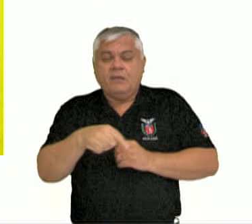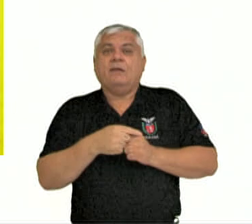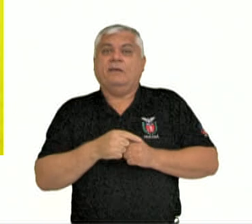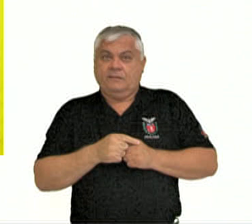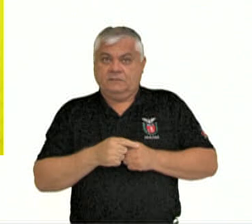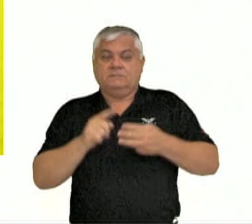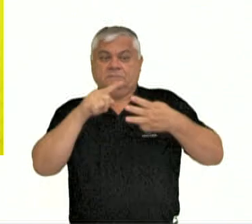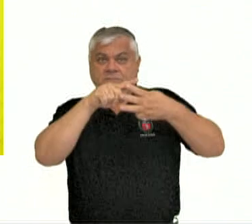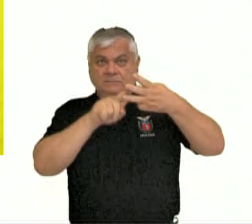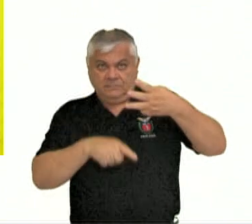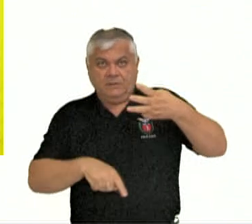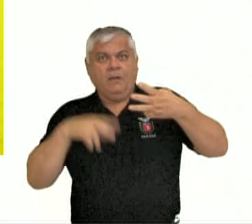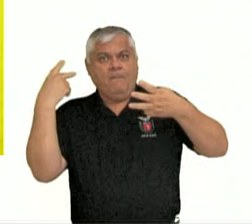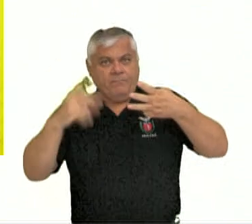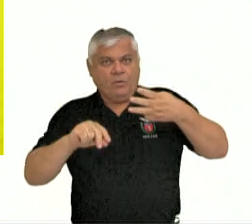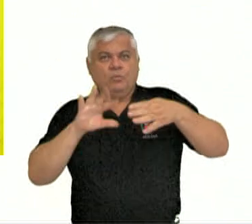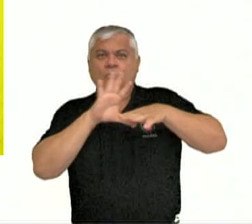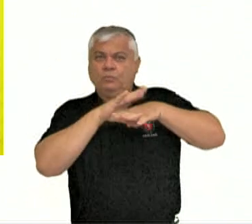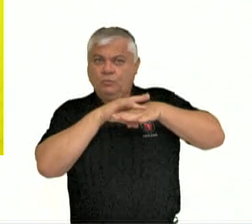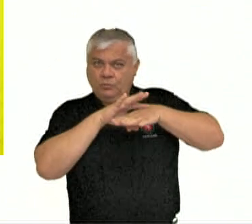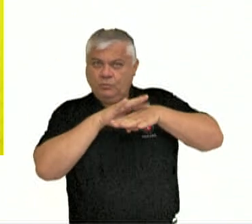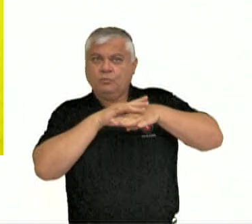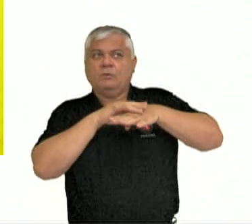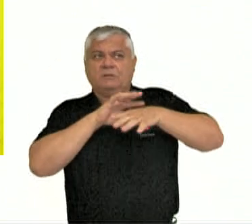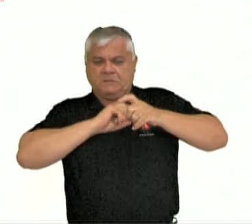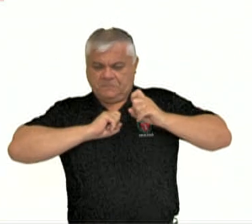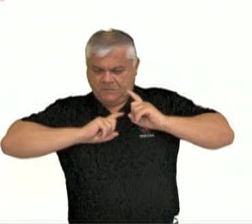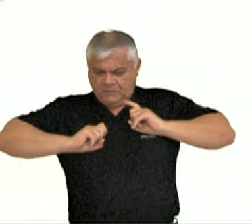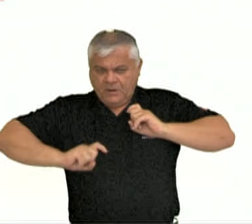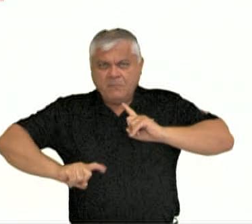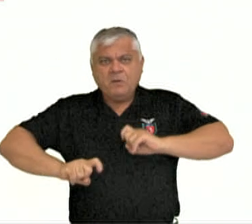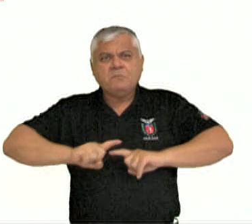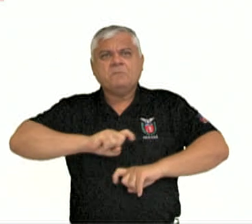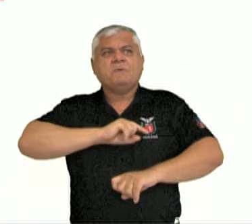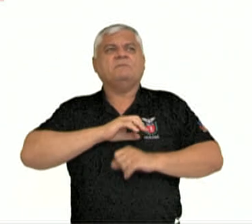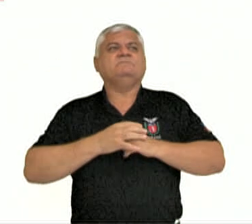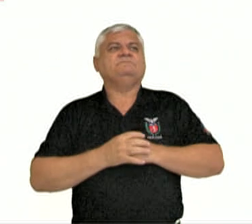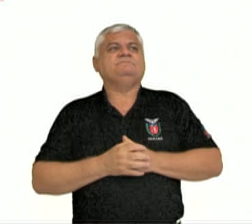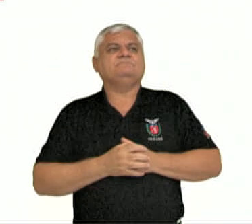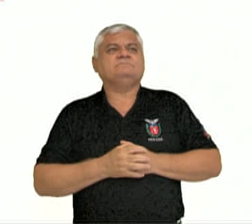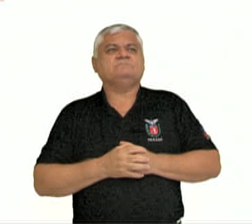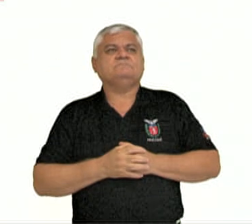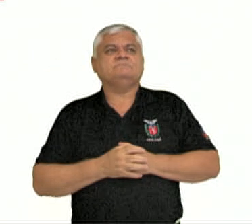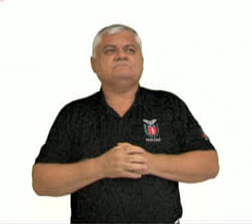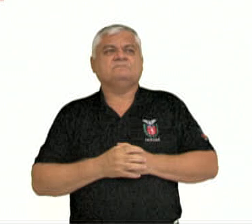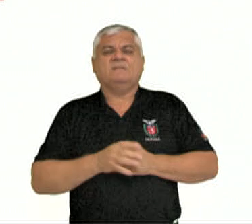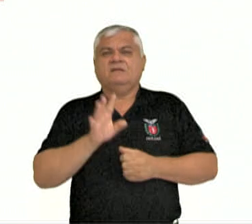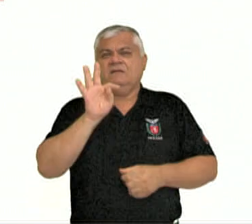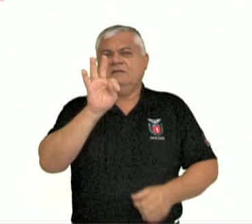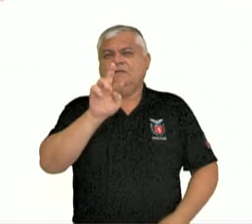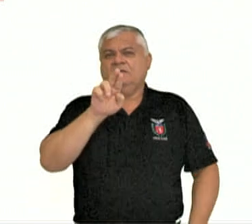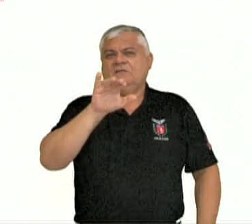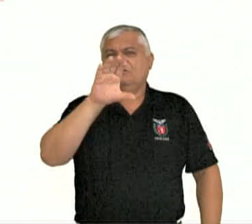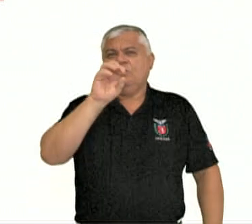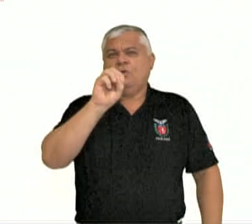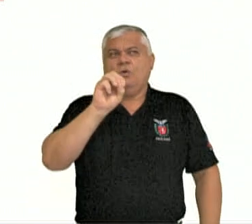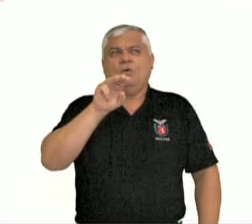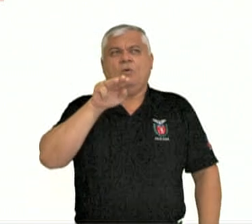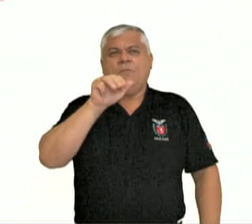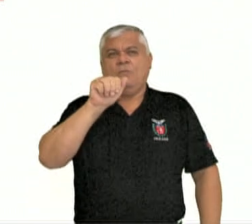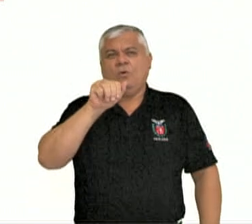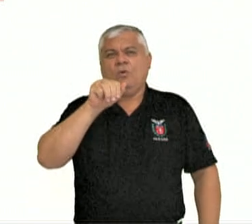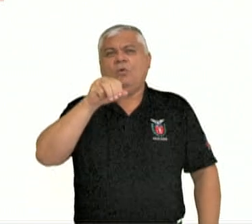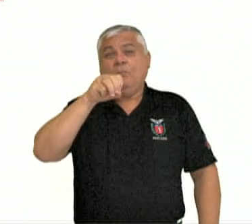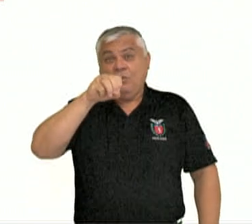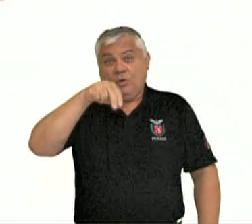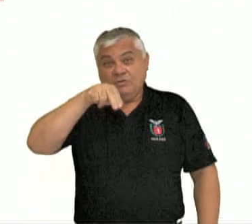os flagelos utilizados para a locomoção desse ser. A tricomoníase é uma doença também